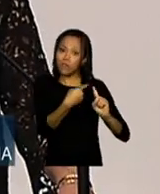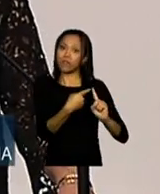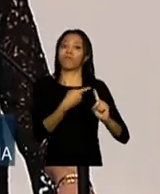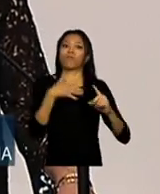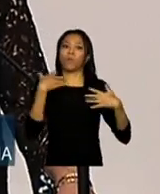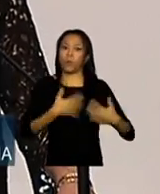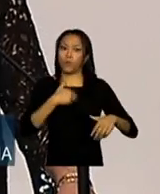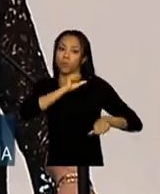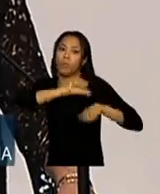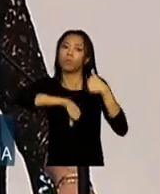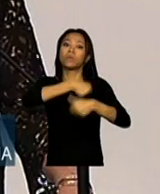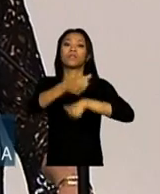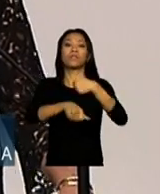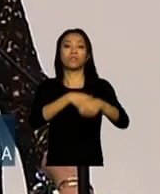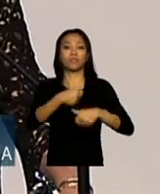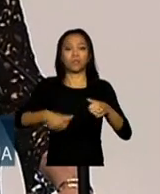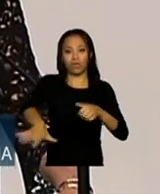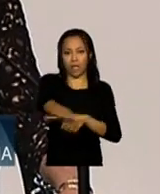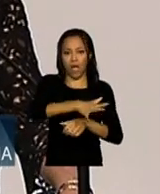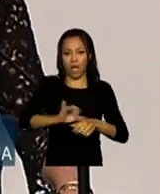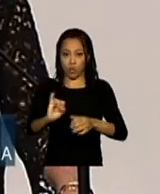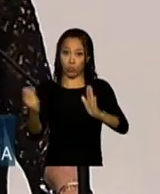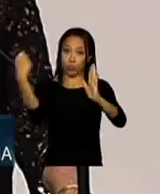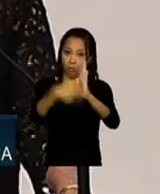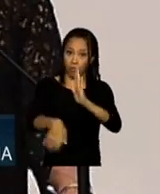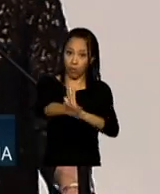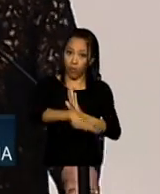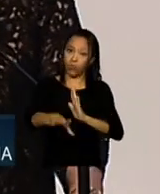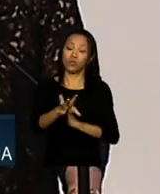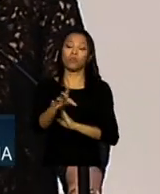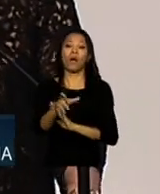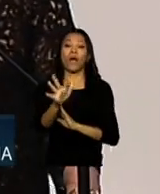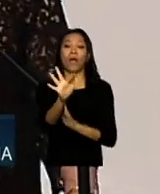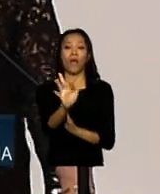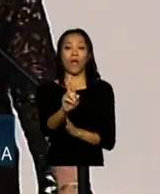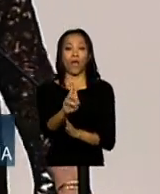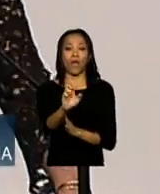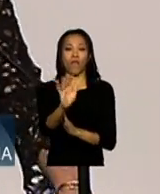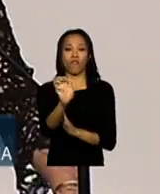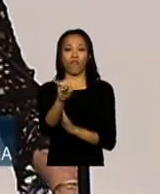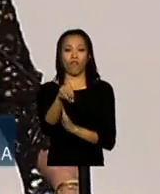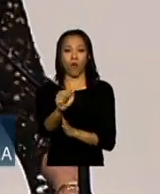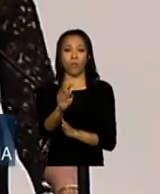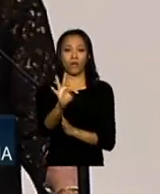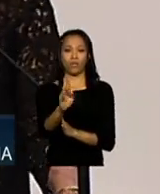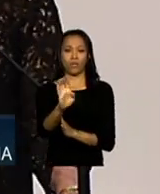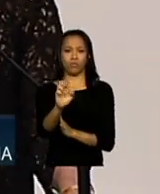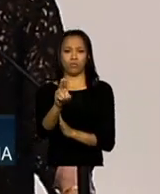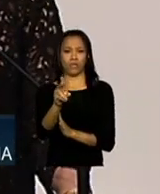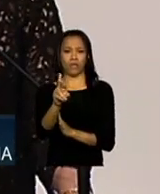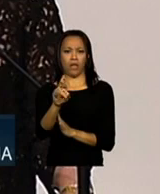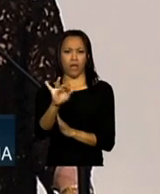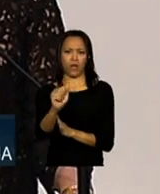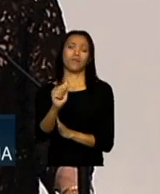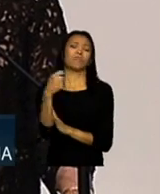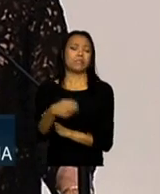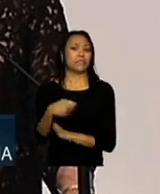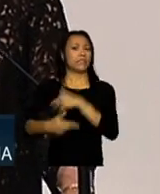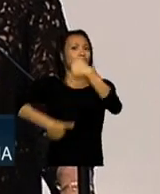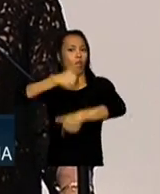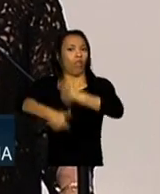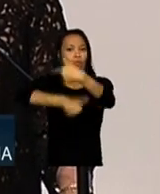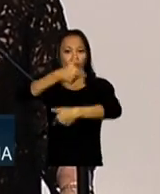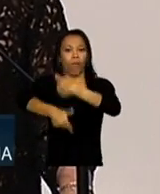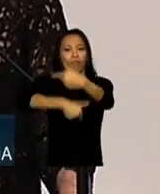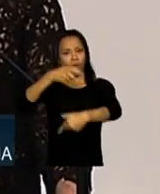efetiva reforma tributária no Brasil vai exigir de nós ainda mais empenho e determinação.